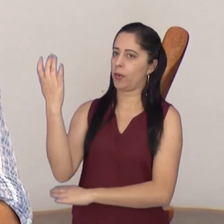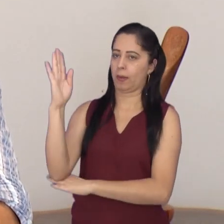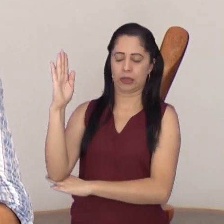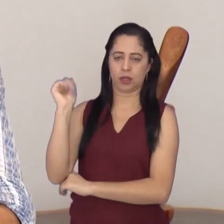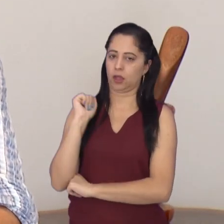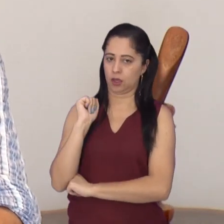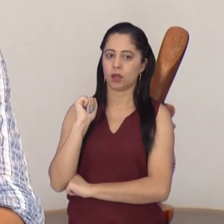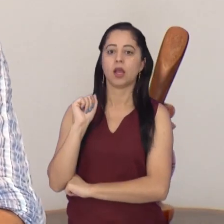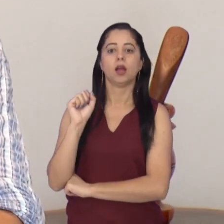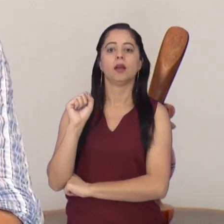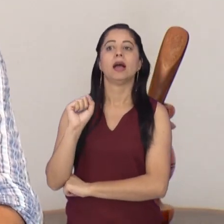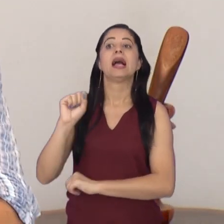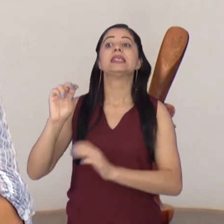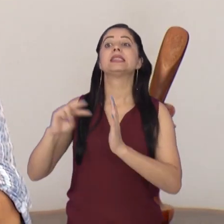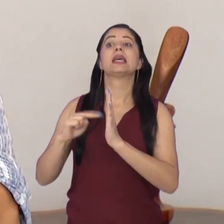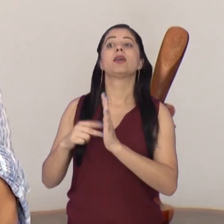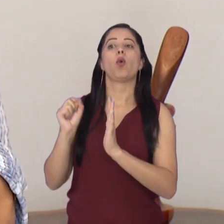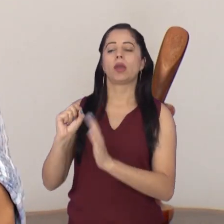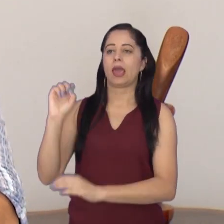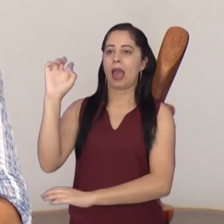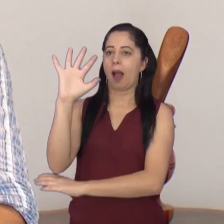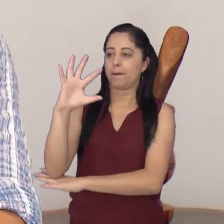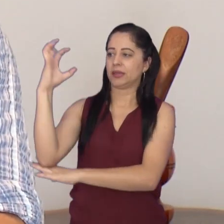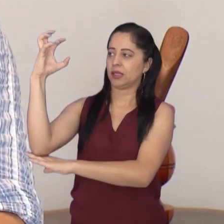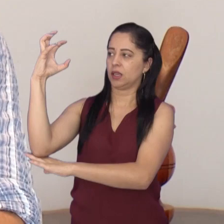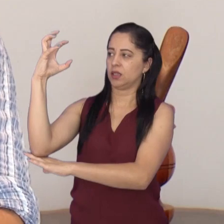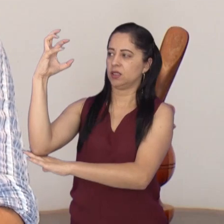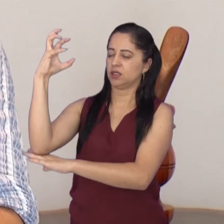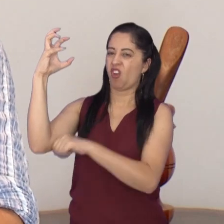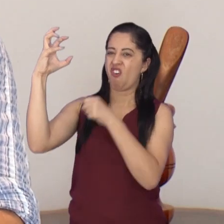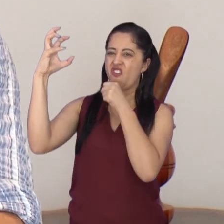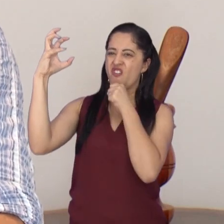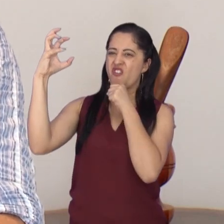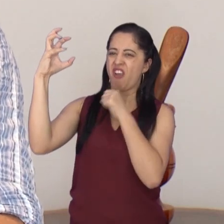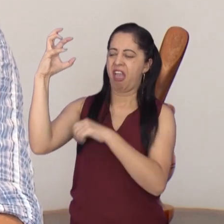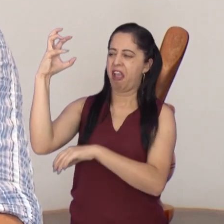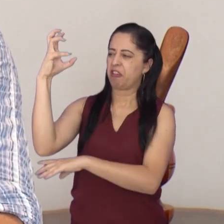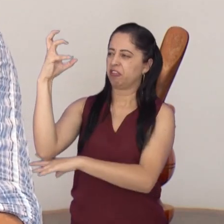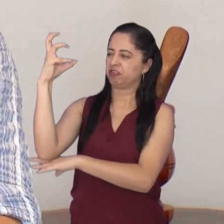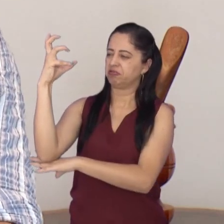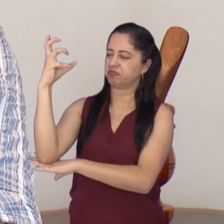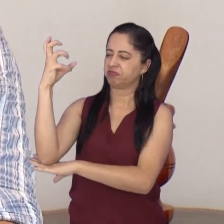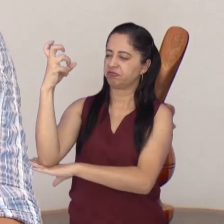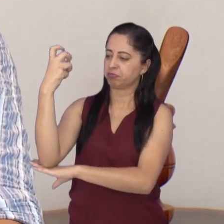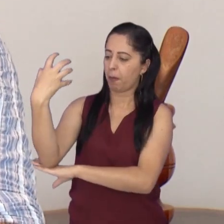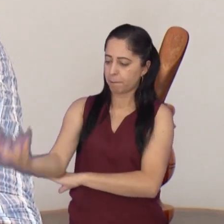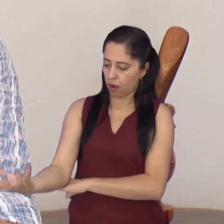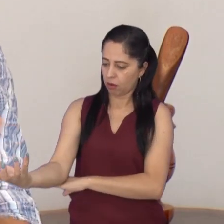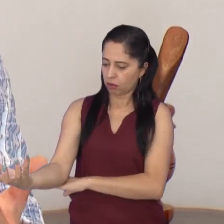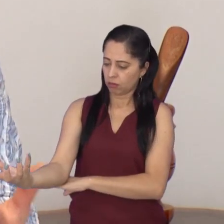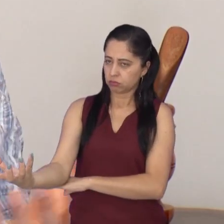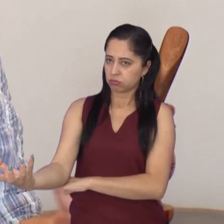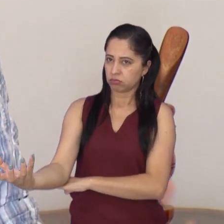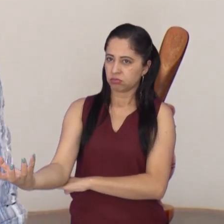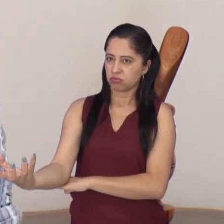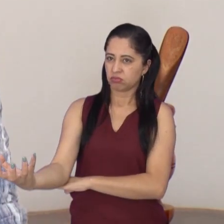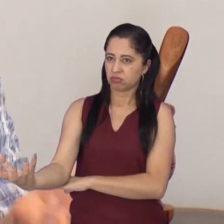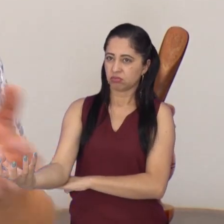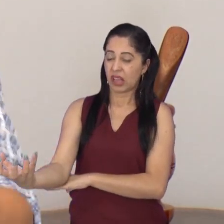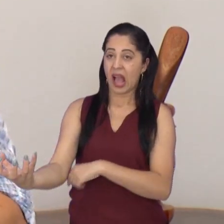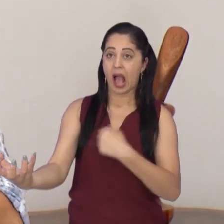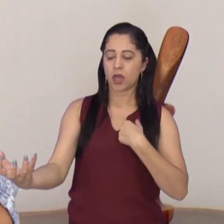descartada. Isso, é madeira de descarte. Descarte. Então aí vai-se até um pátio onde elas vão